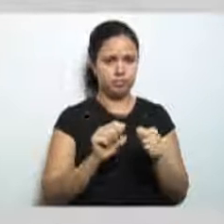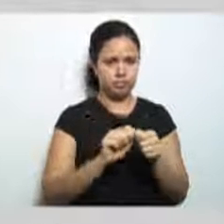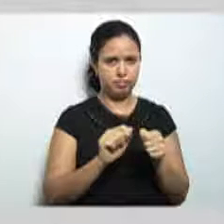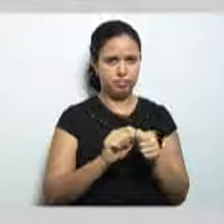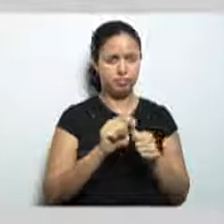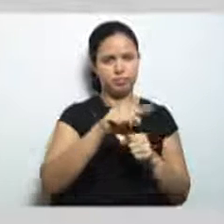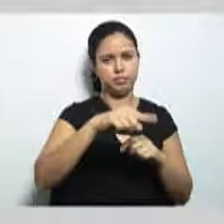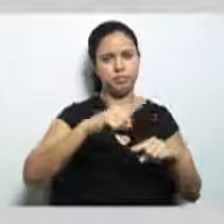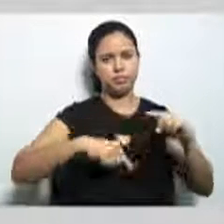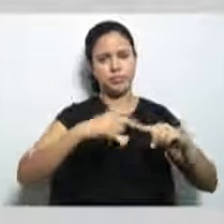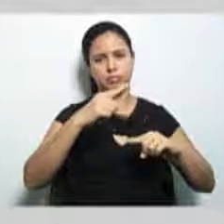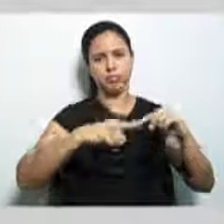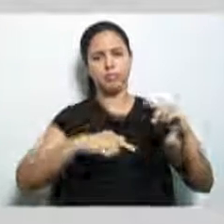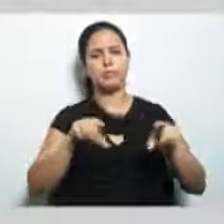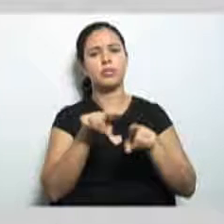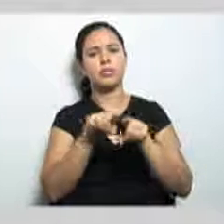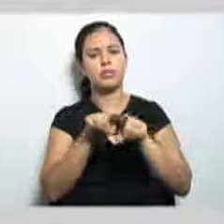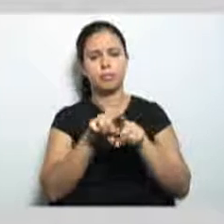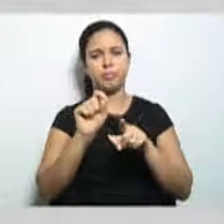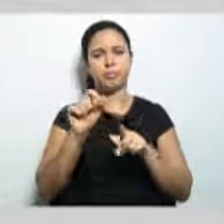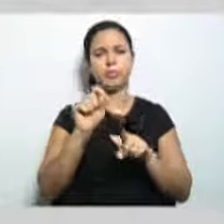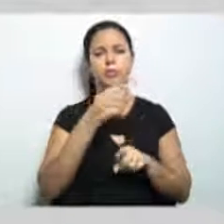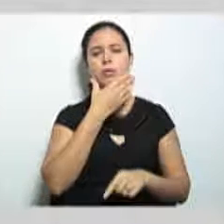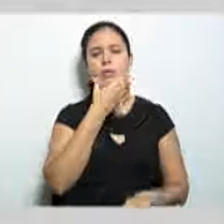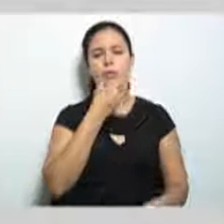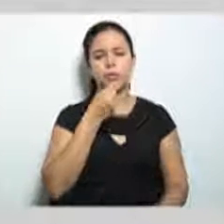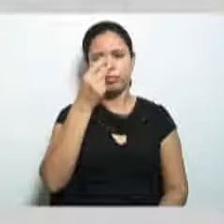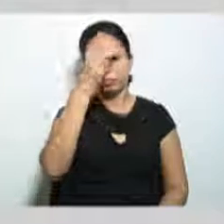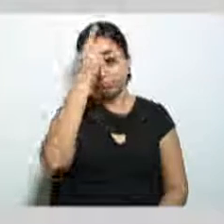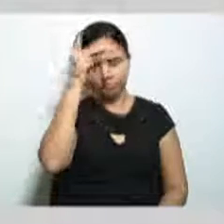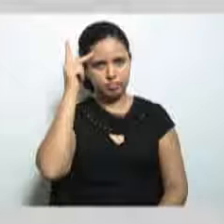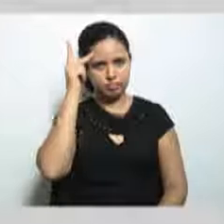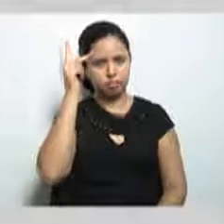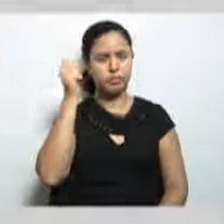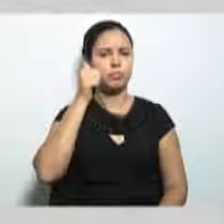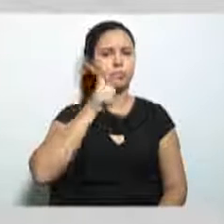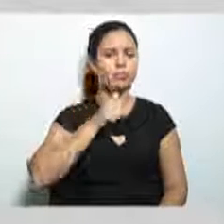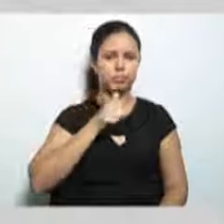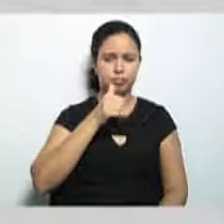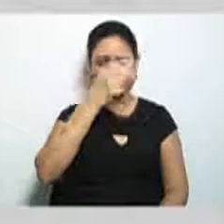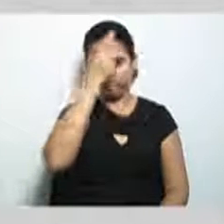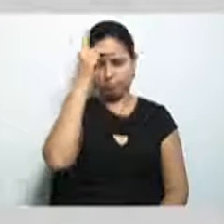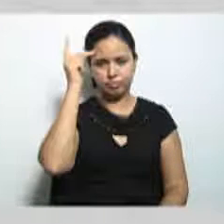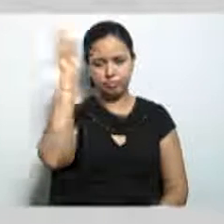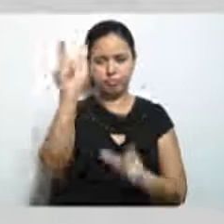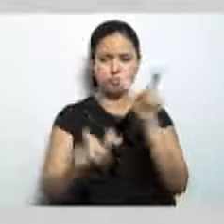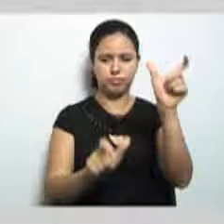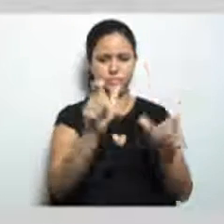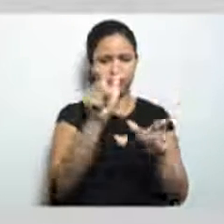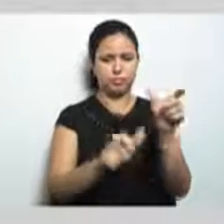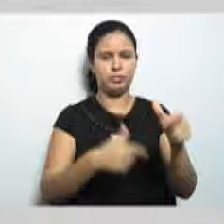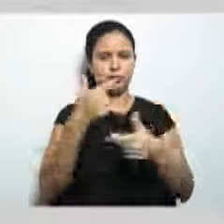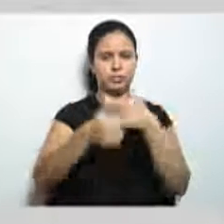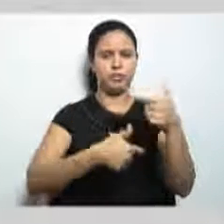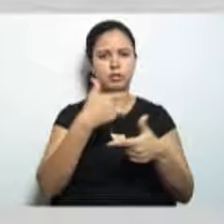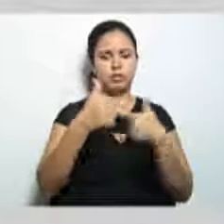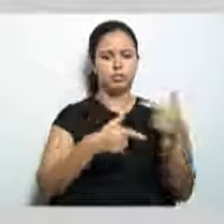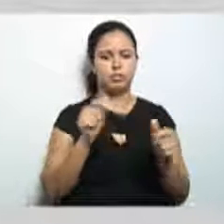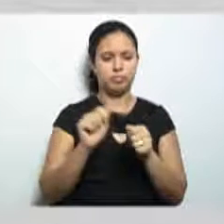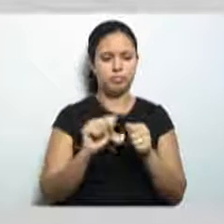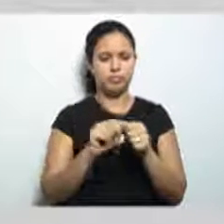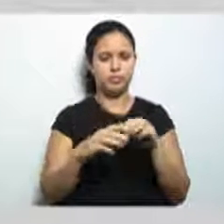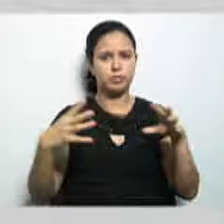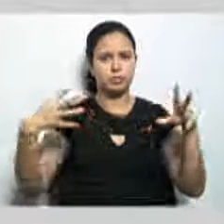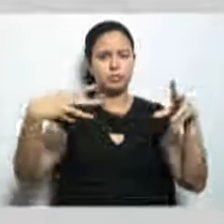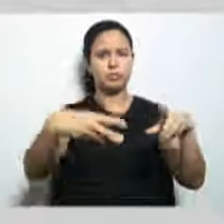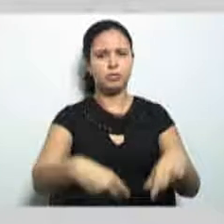confecção. Da mesma forma, o homem não realiza trabalho para produzir todos os bens que necessita, nem usa a mão de